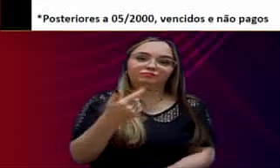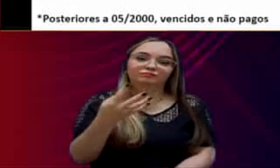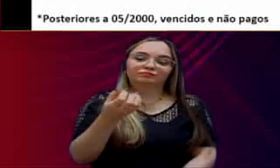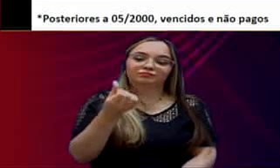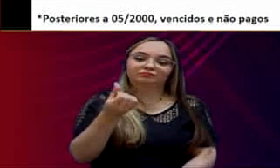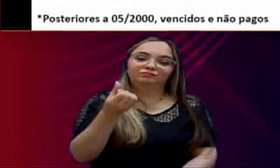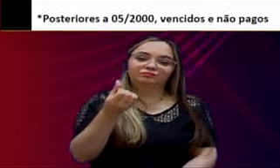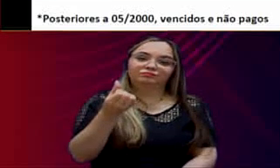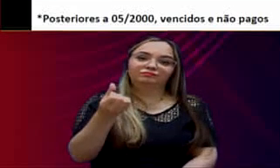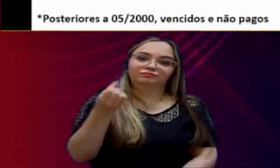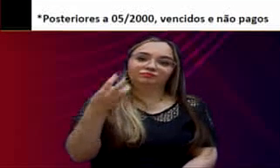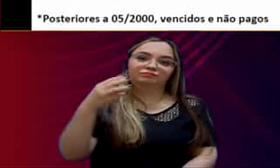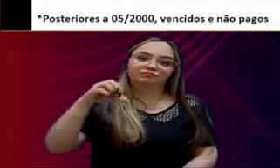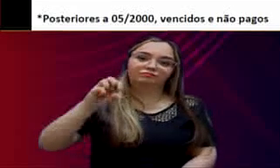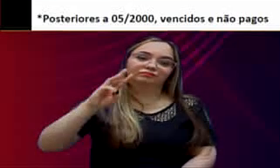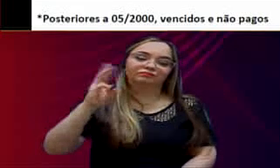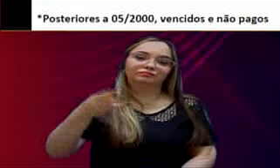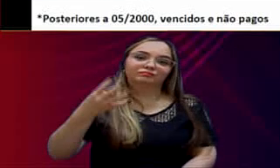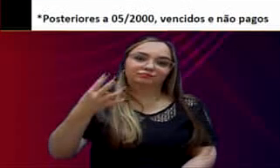milhões